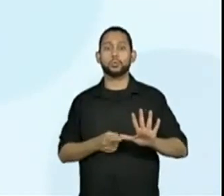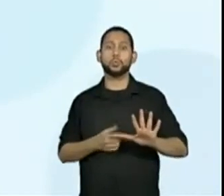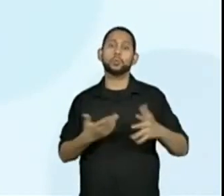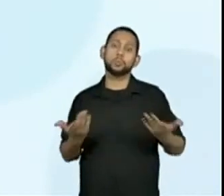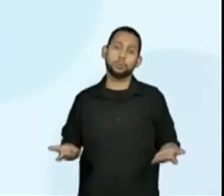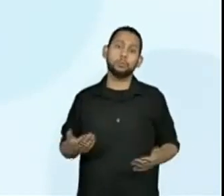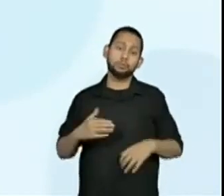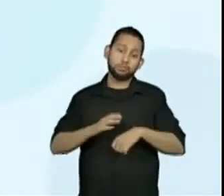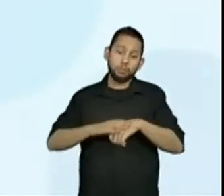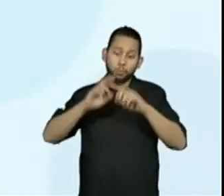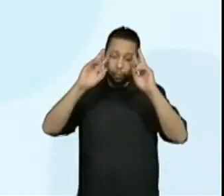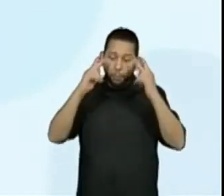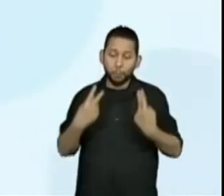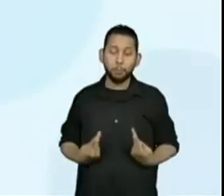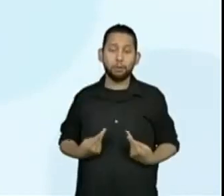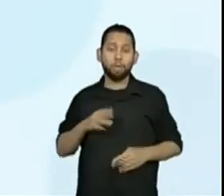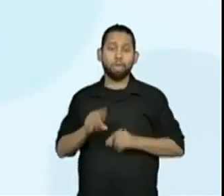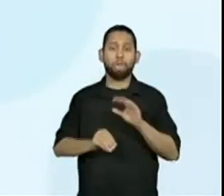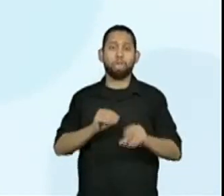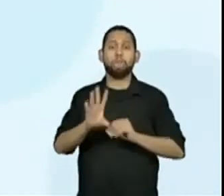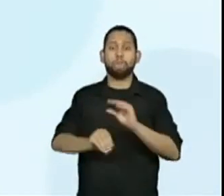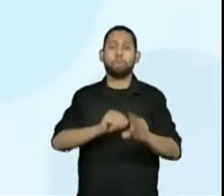ações humanas, não é mesmo, gente?